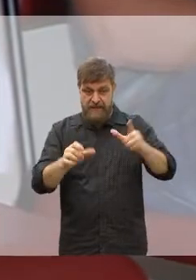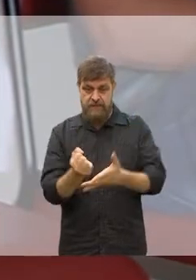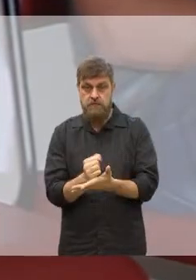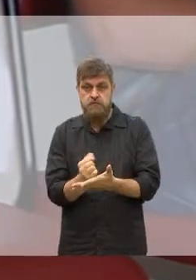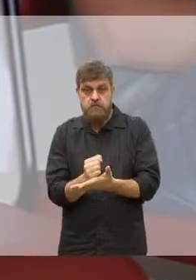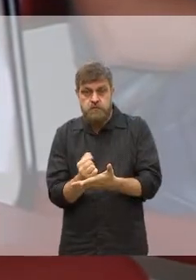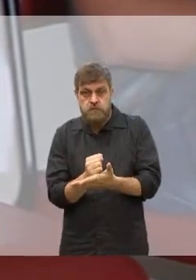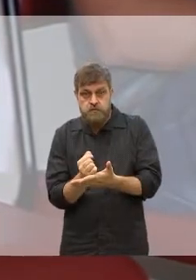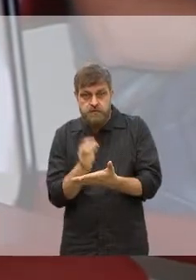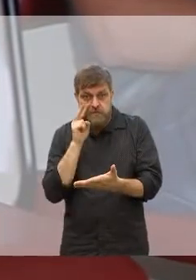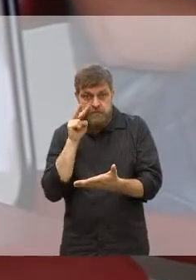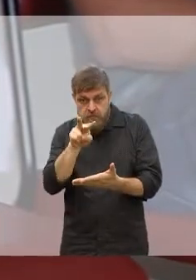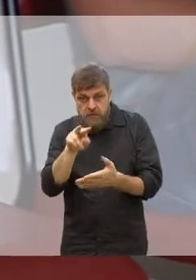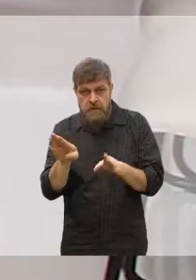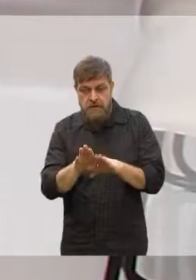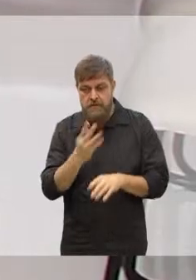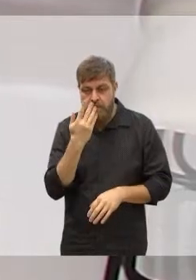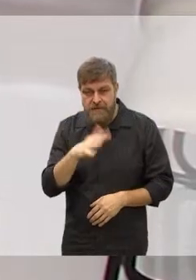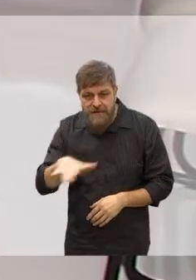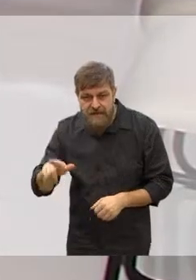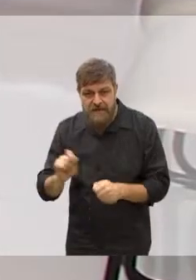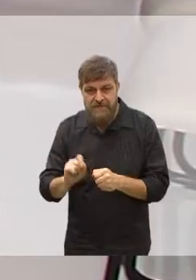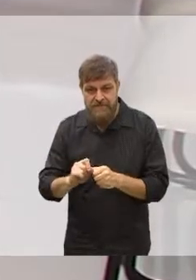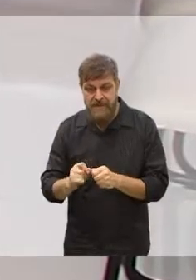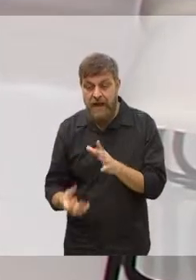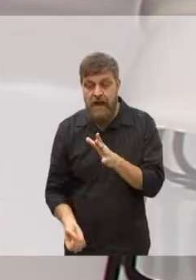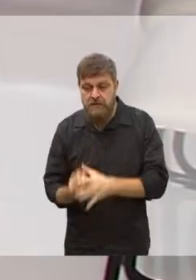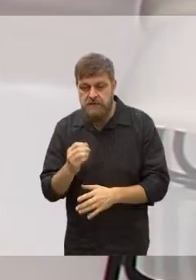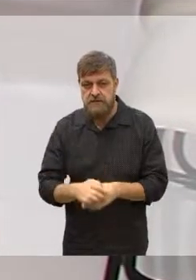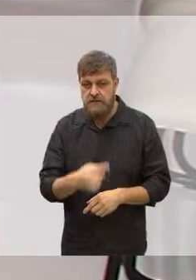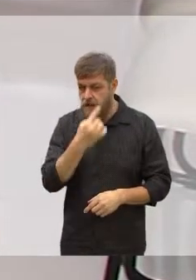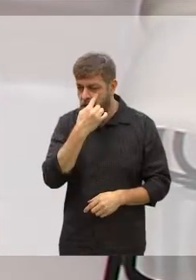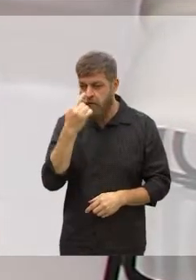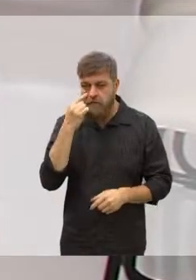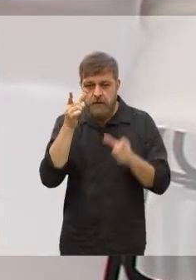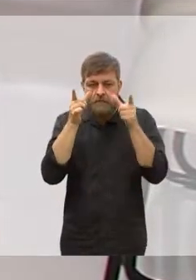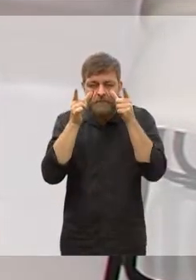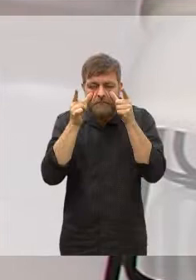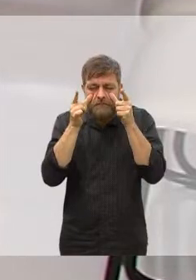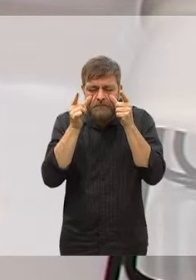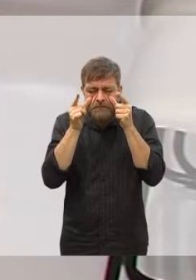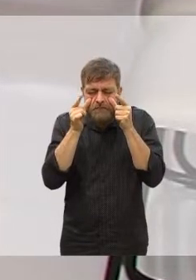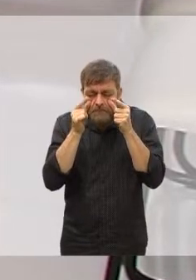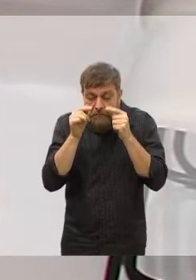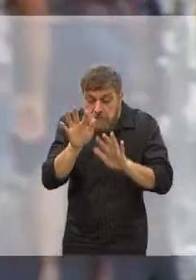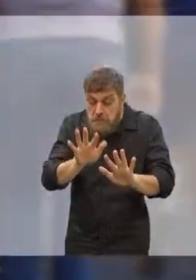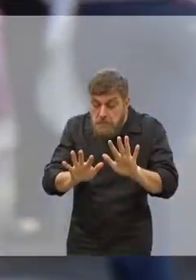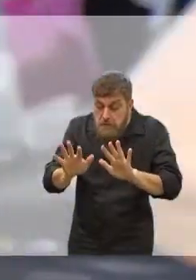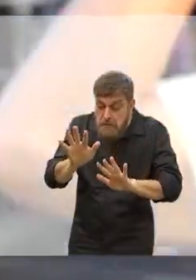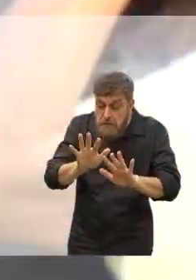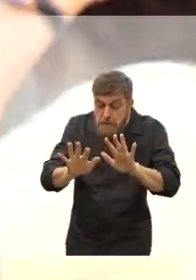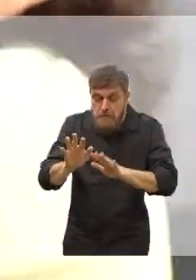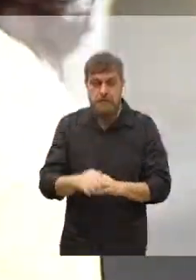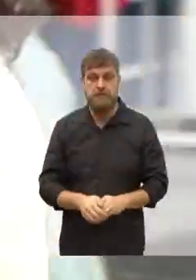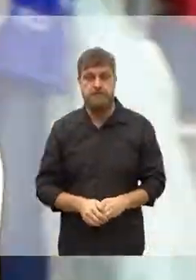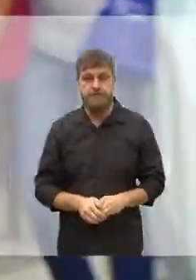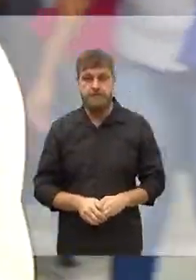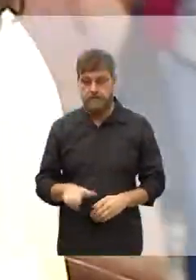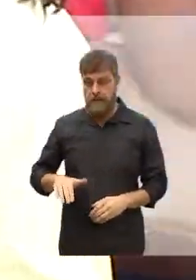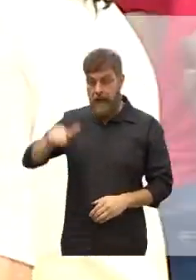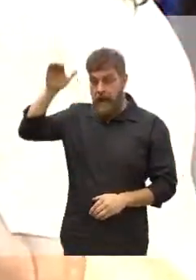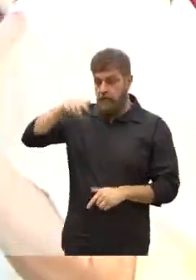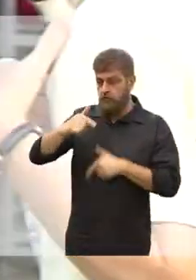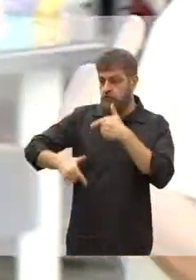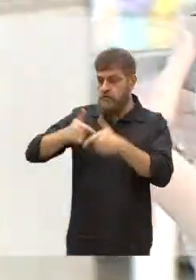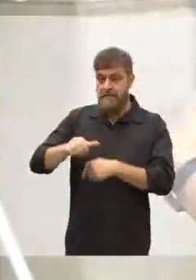na adolescência contribui para o desenvolvimento da miopia. Os adultos trabalham em média 8 horas por